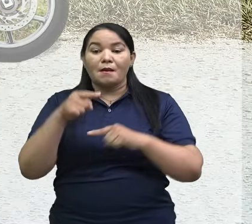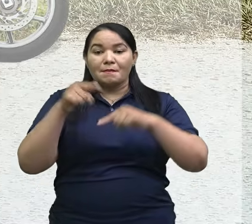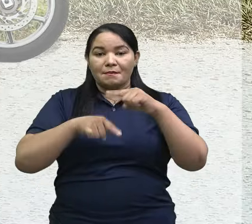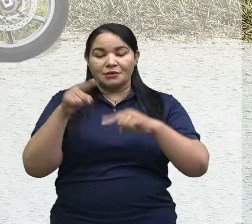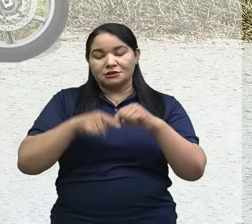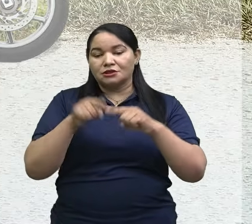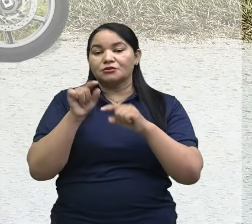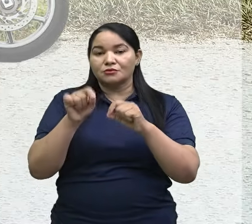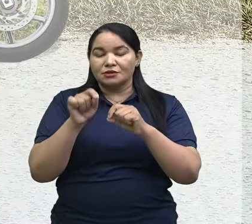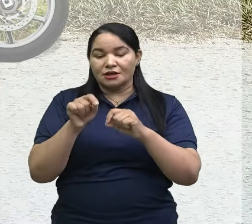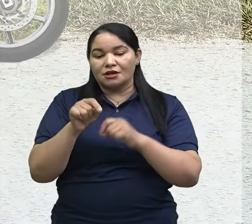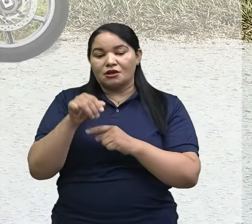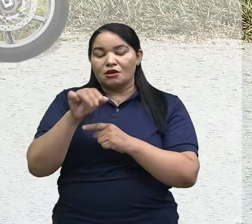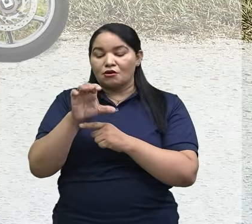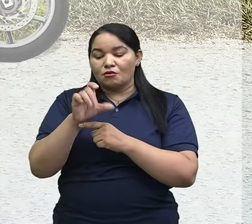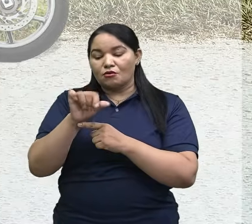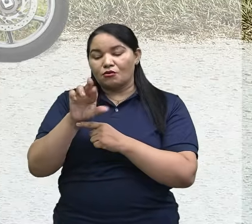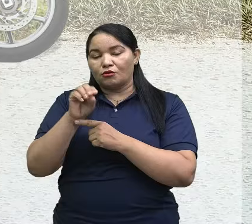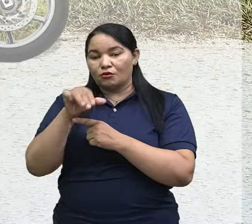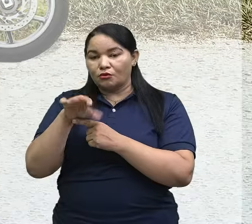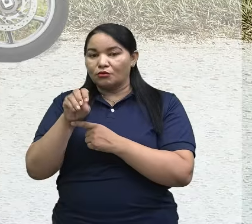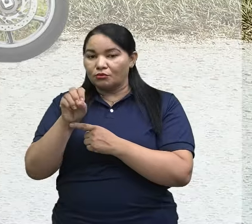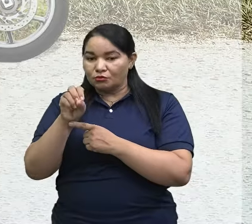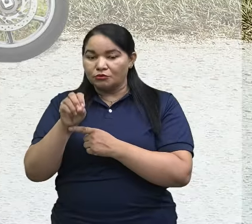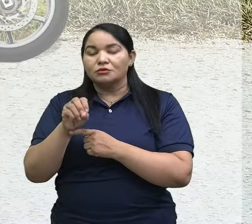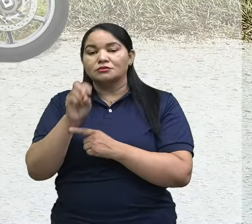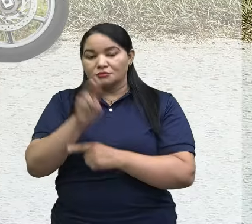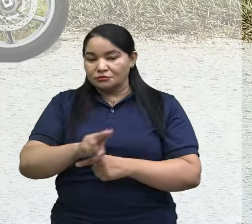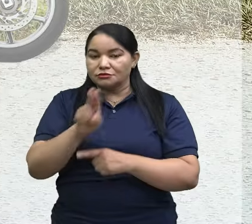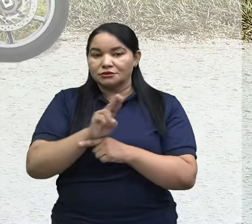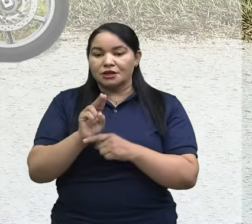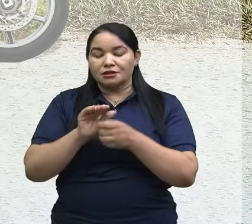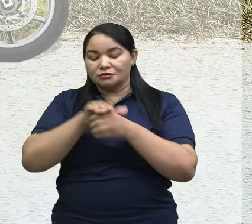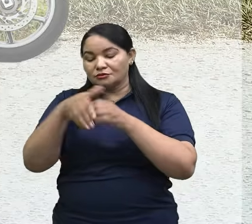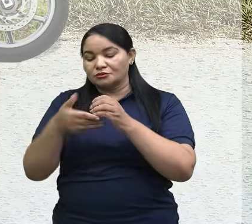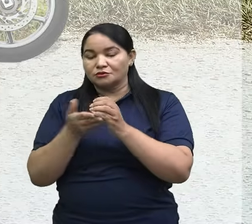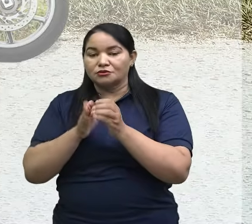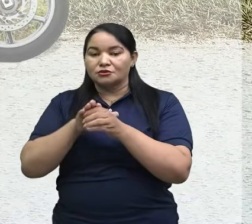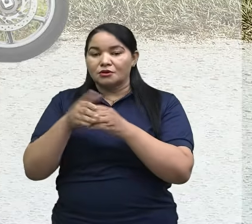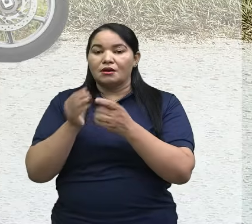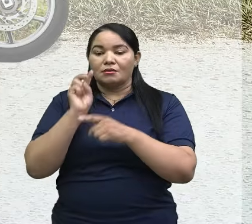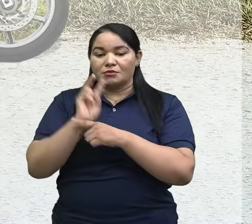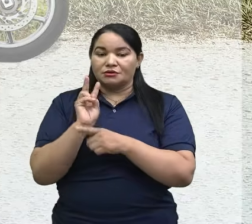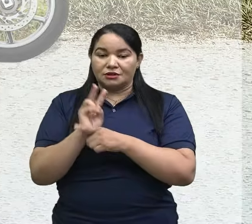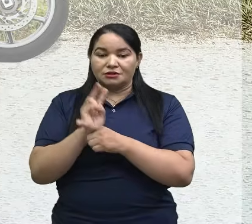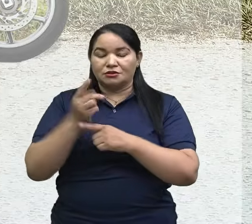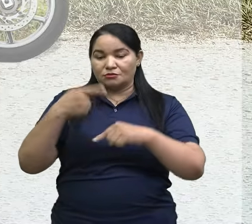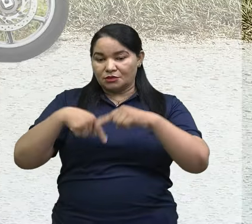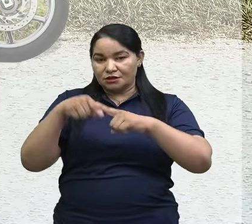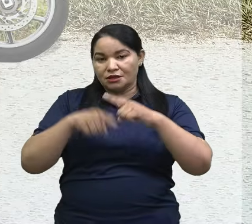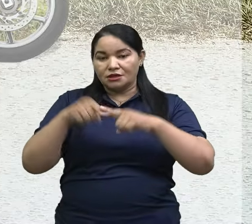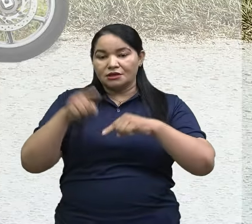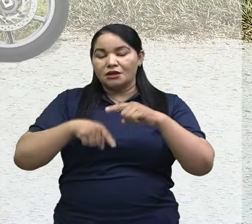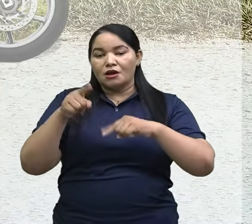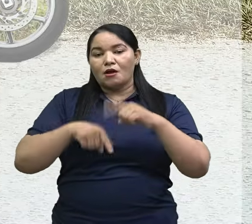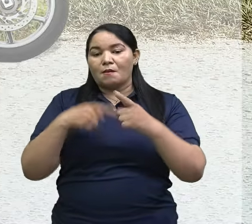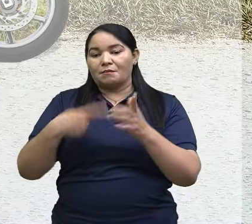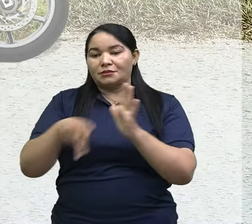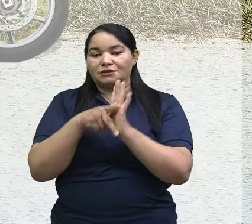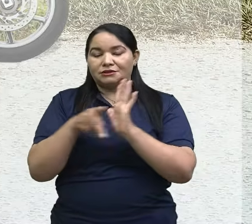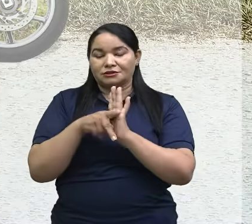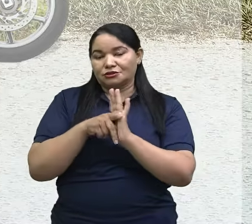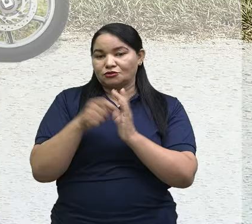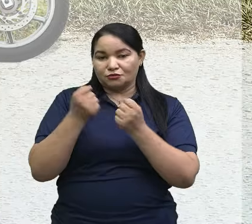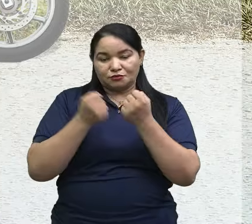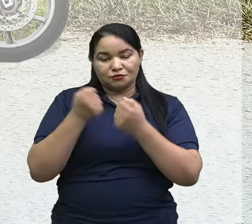o metal que é utilizado para fazer esse revestimento das peças, né? No caso aqui dos veículos. Então, dependendo